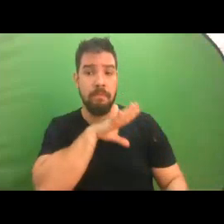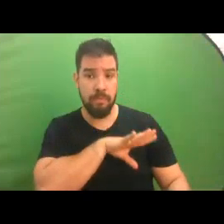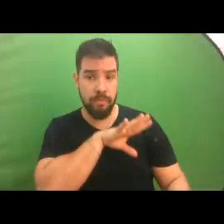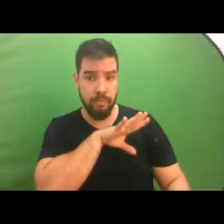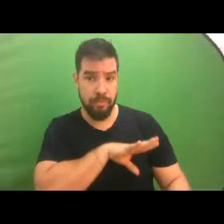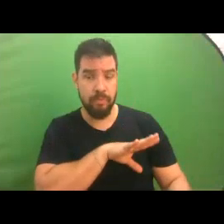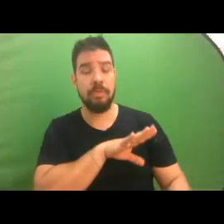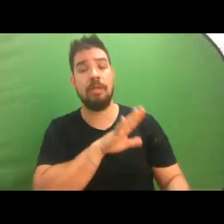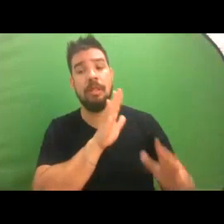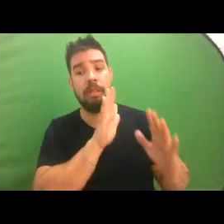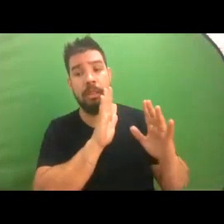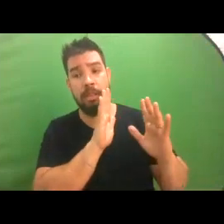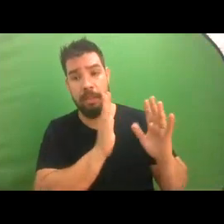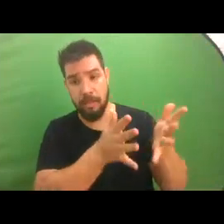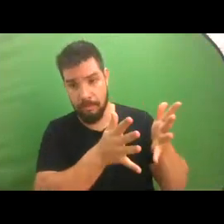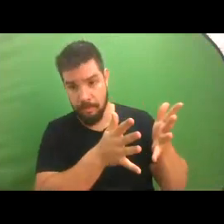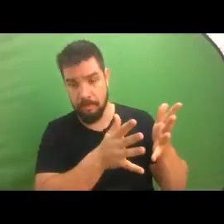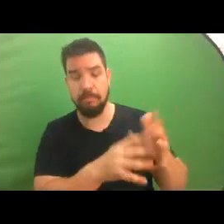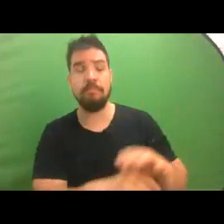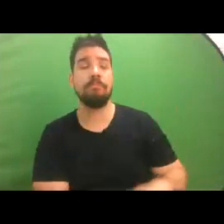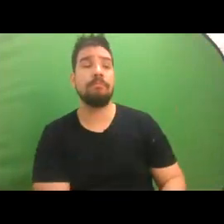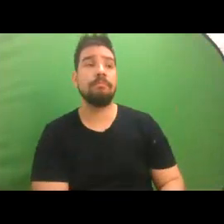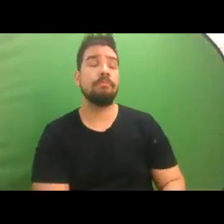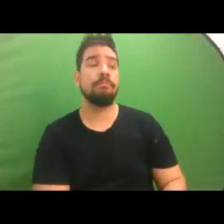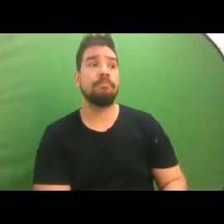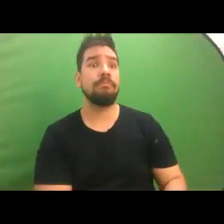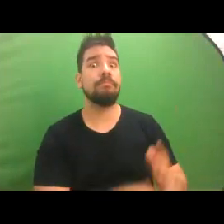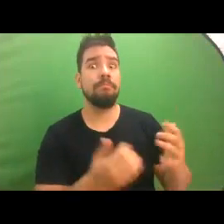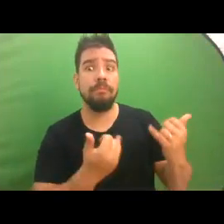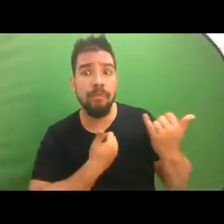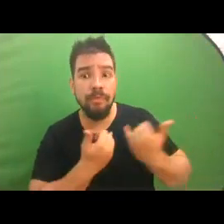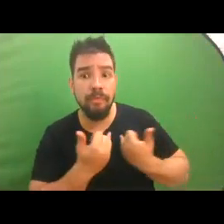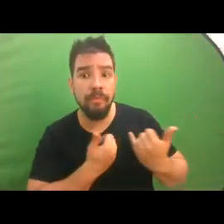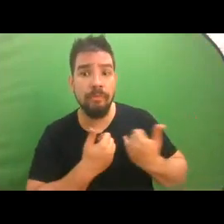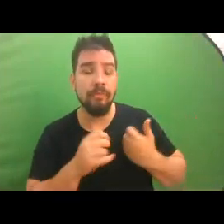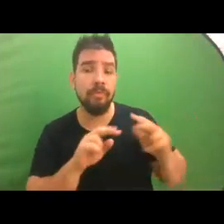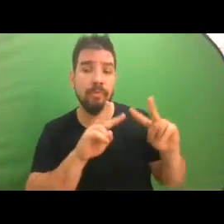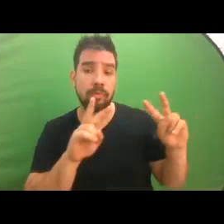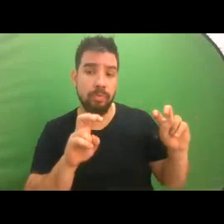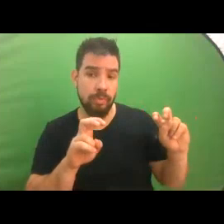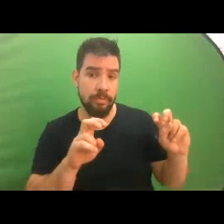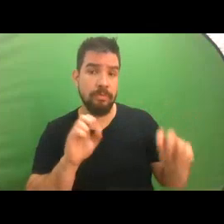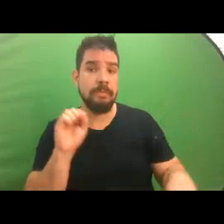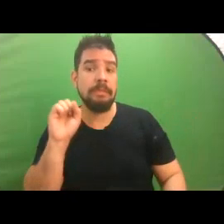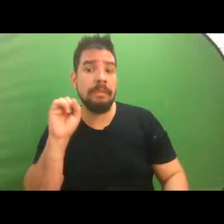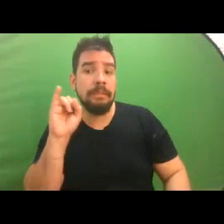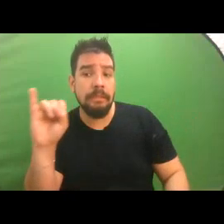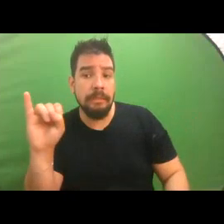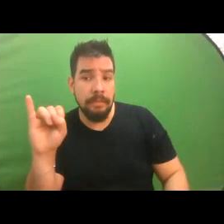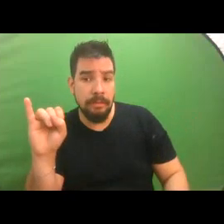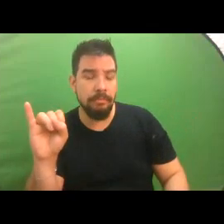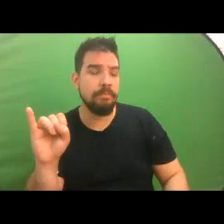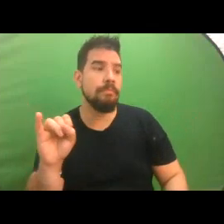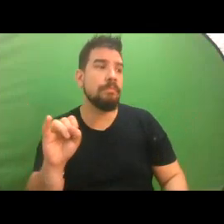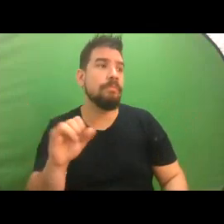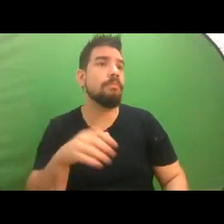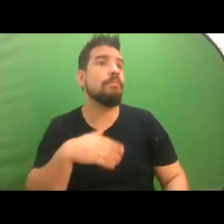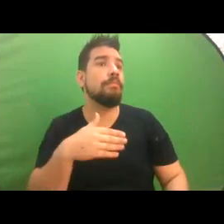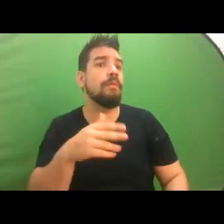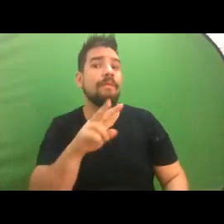Letras, né? E aí eu gostaria de informações sobre esse assunto, no caso, sim. Quando começará o curso